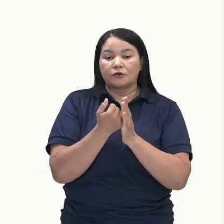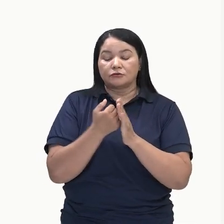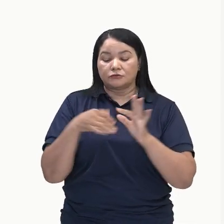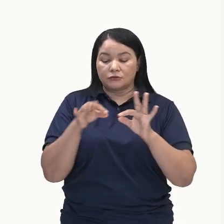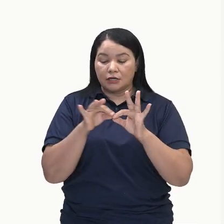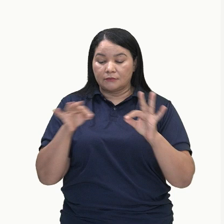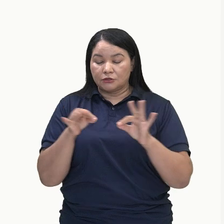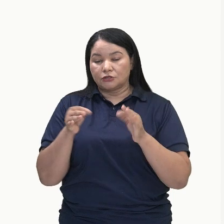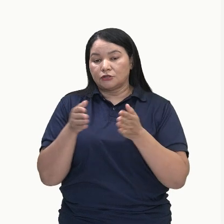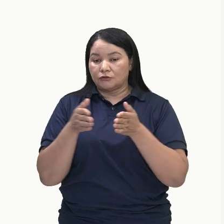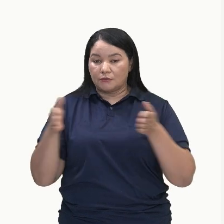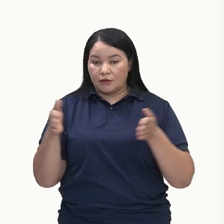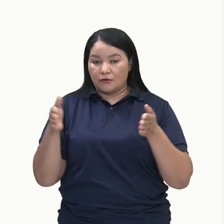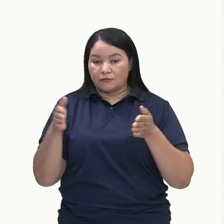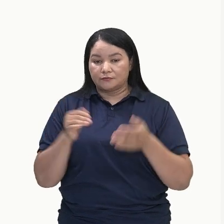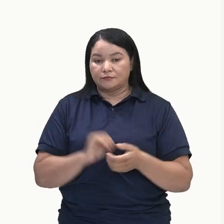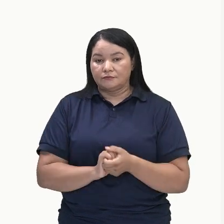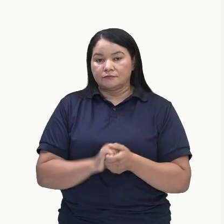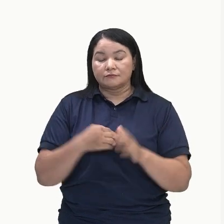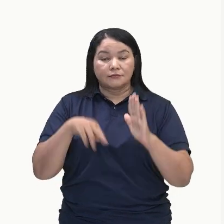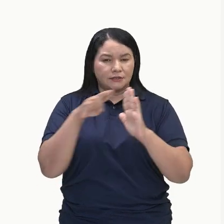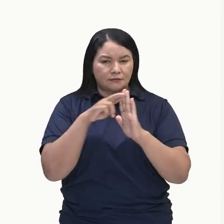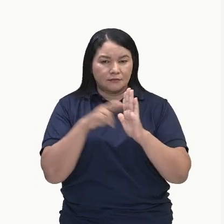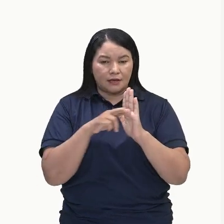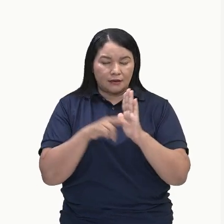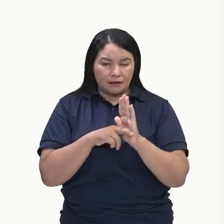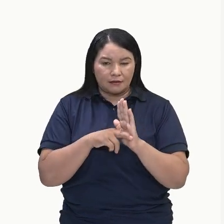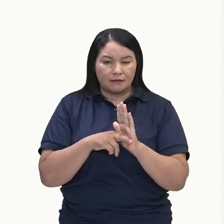maior lado. Só uma regra para você.